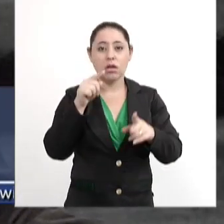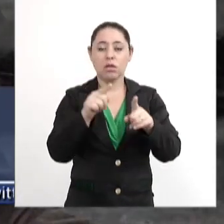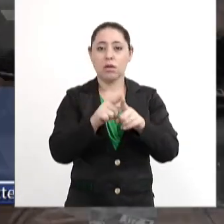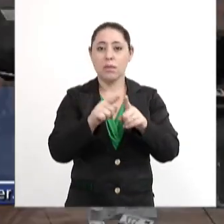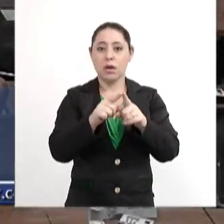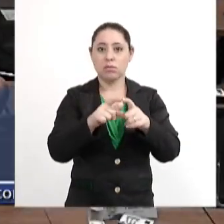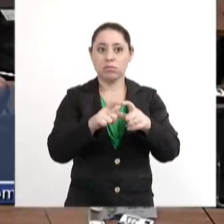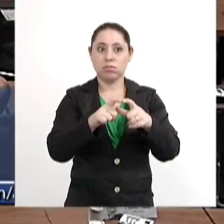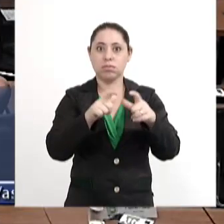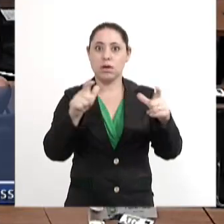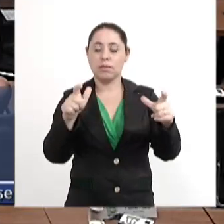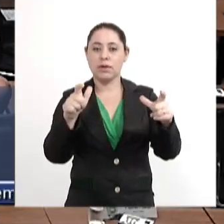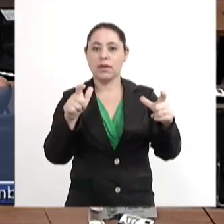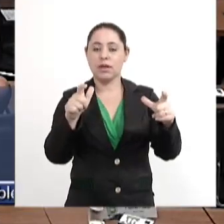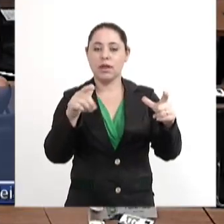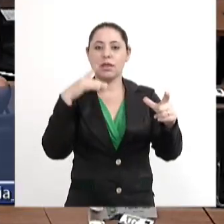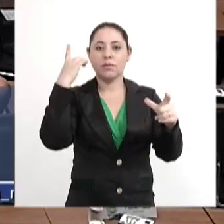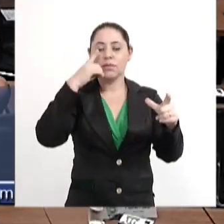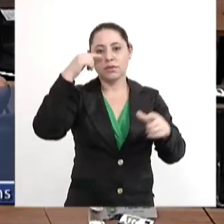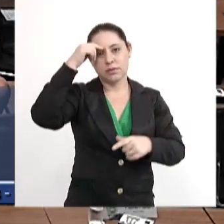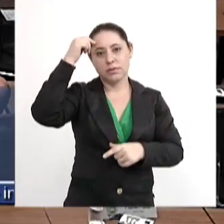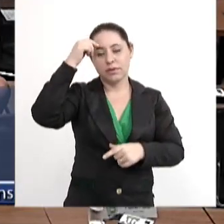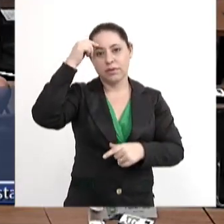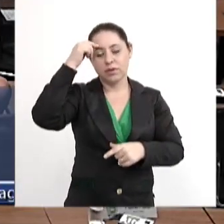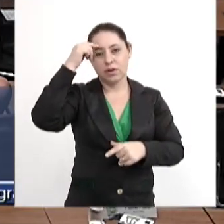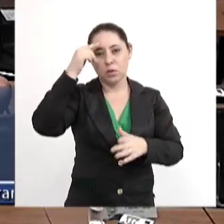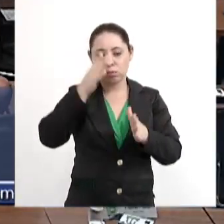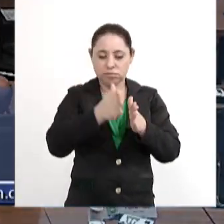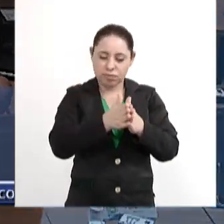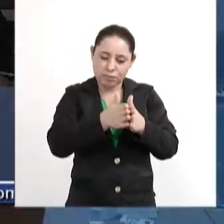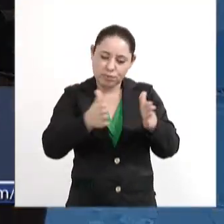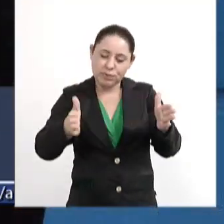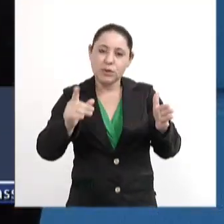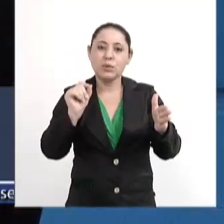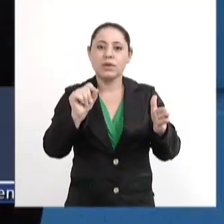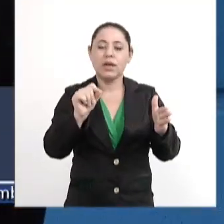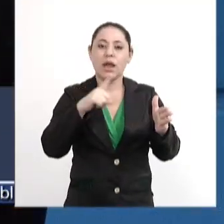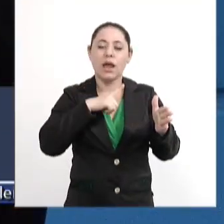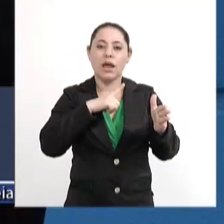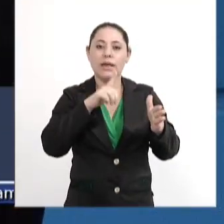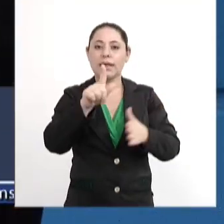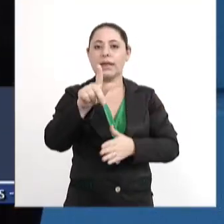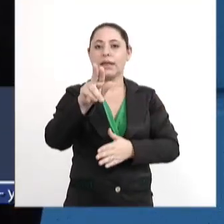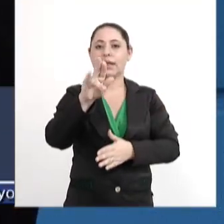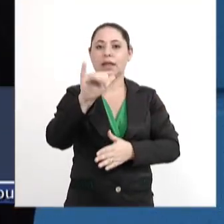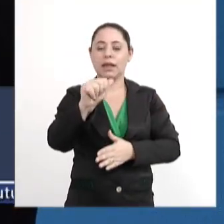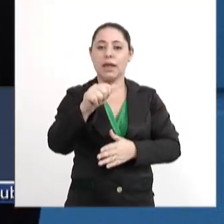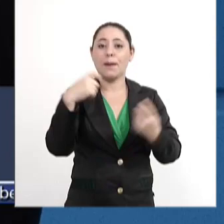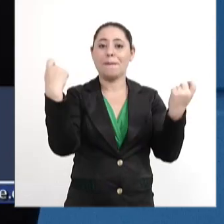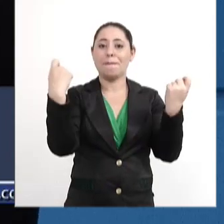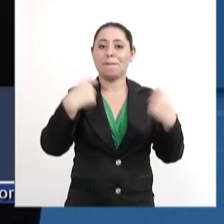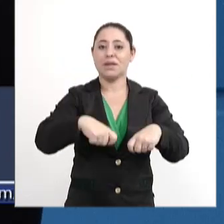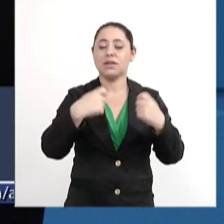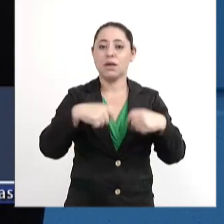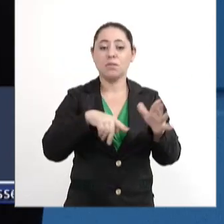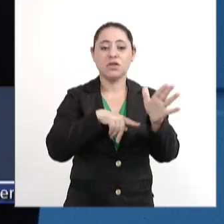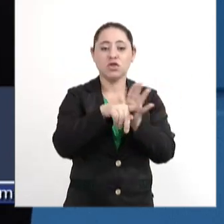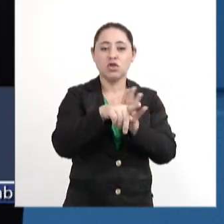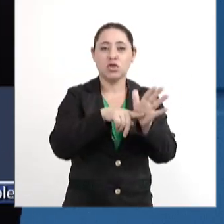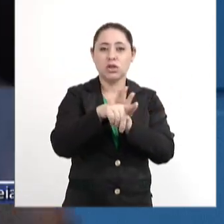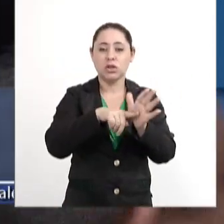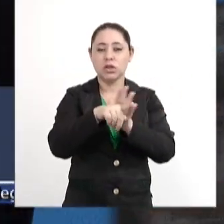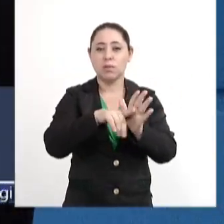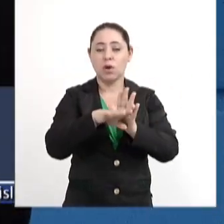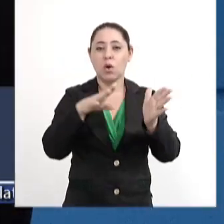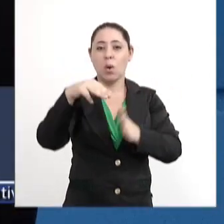a vigência, deputado Zé Teixeira, a vigência da guia da necessidade de exame